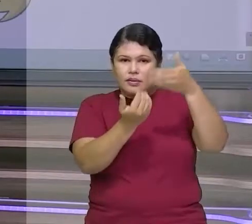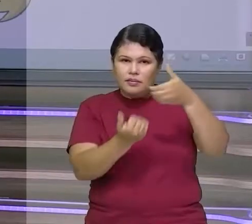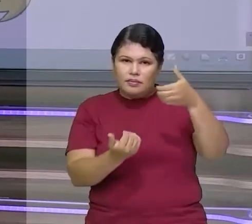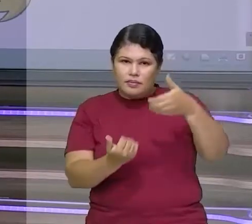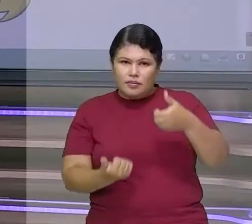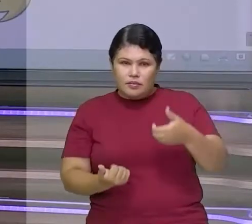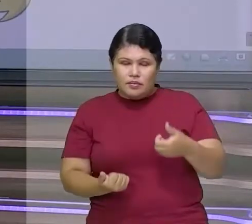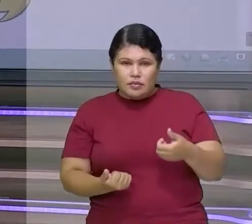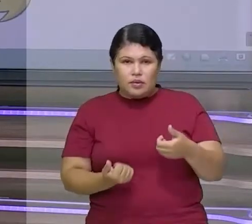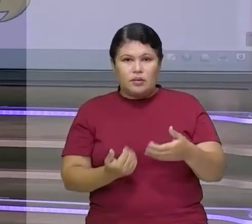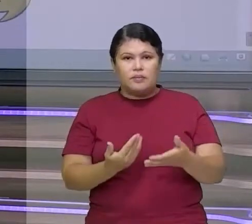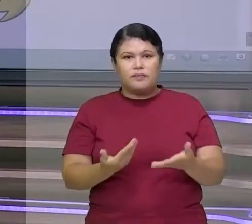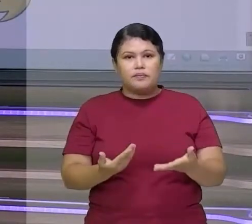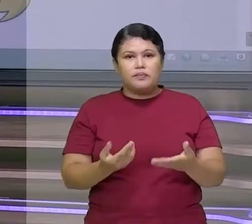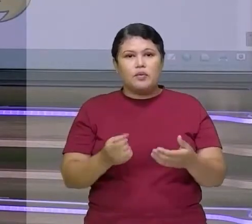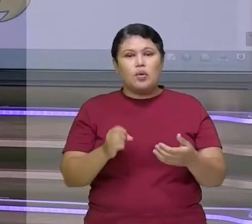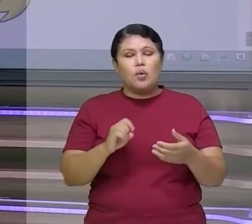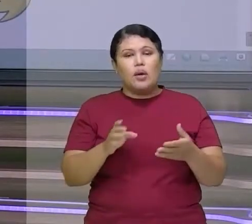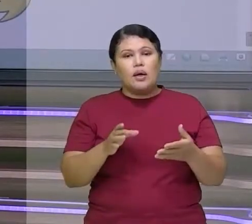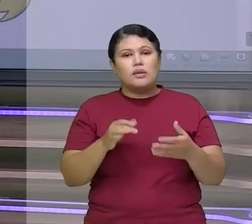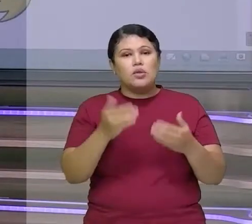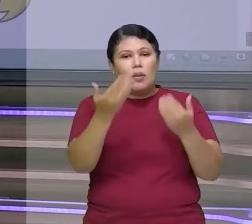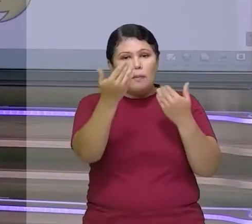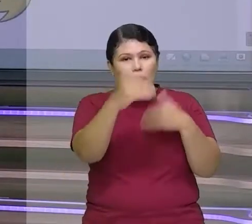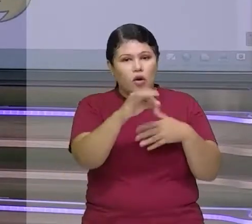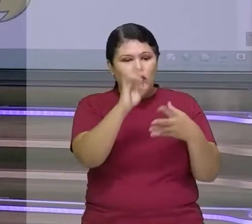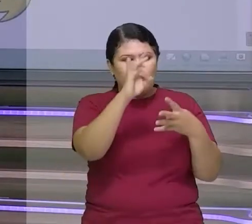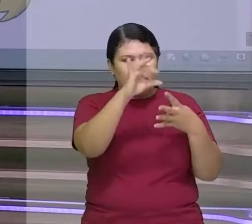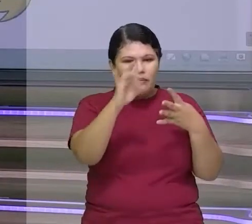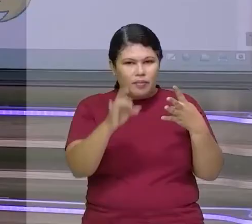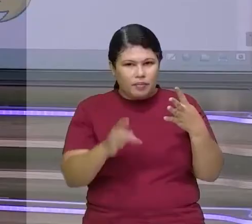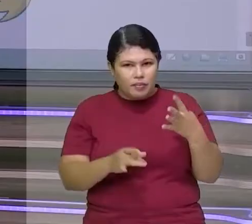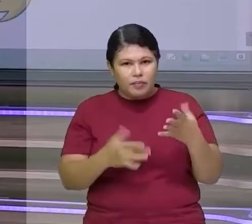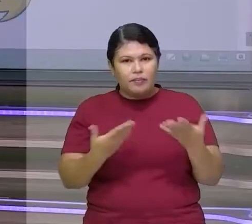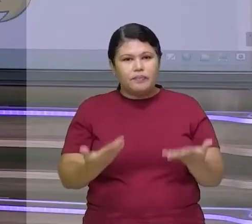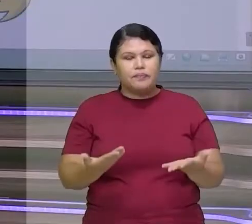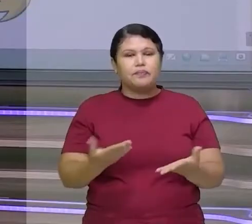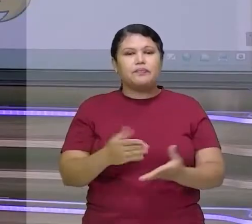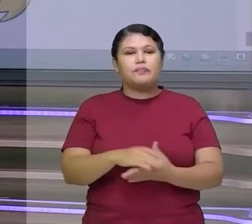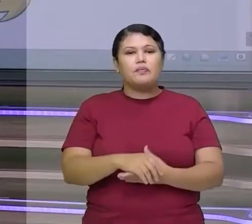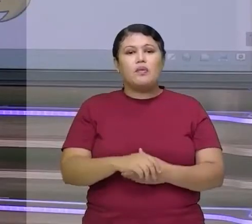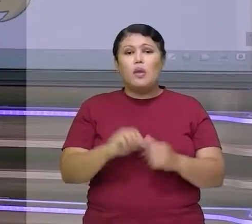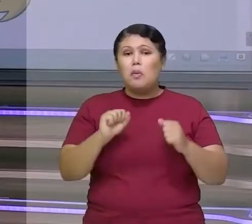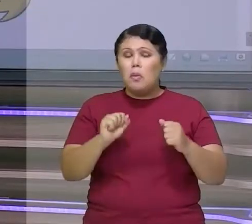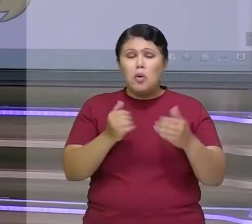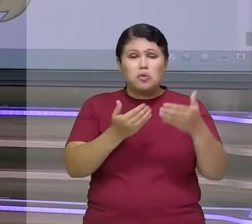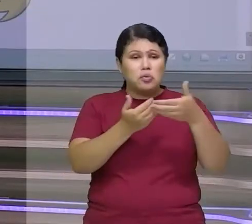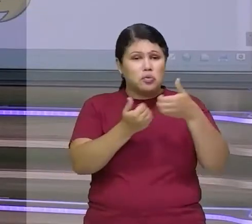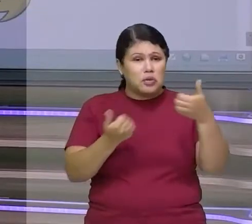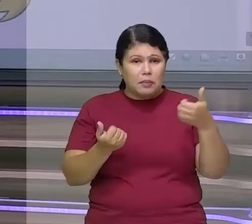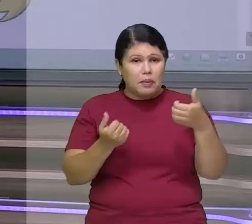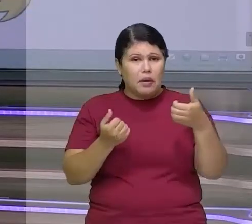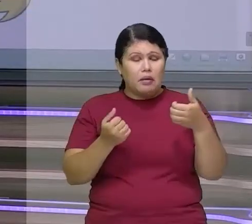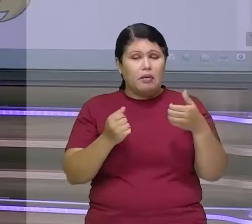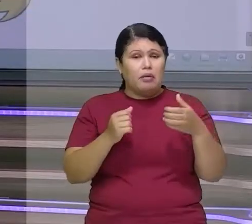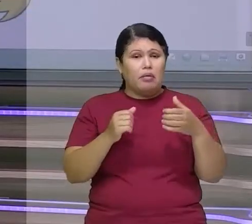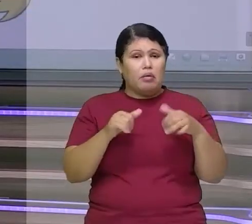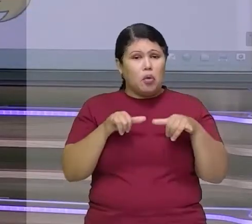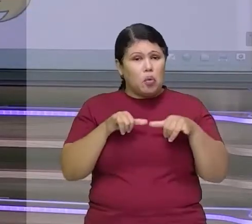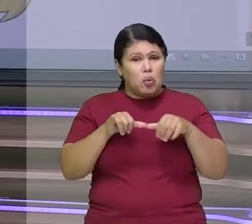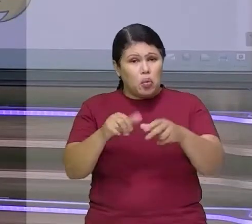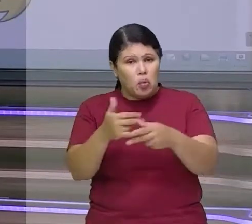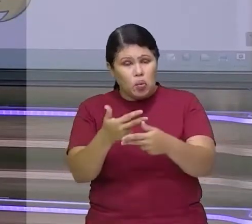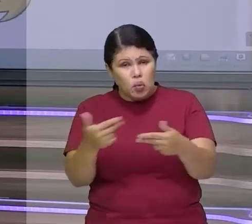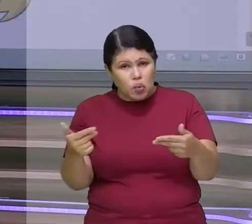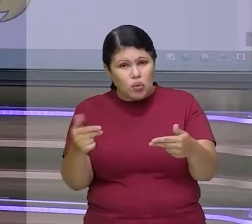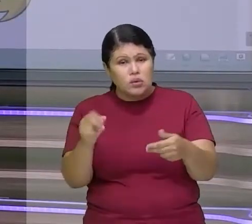os itens. Nesse caso aqui, são os itens o quê? Da prova. Eu posso separar os itens do supermercado que eu vou